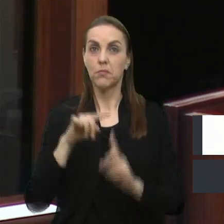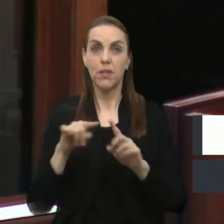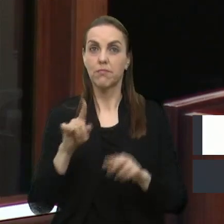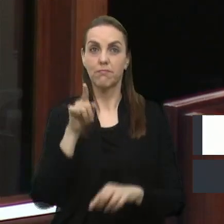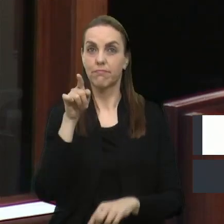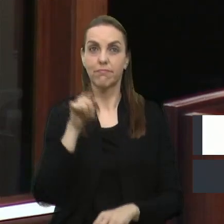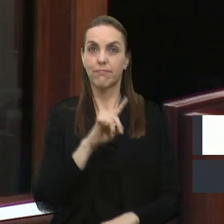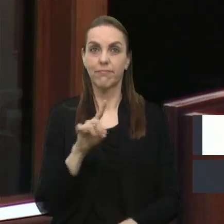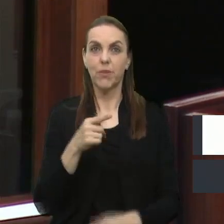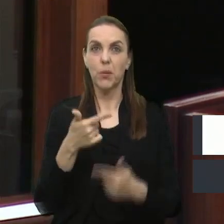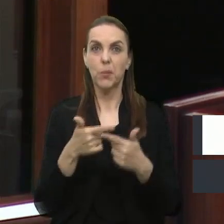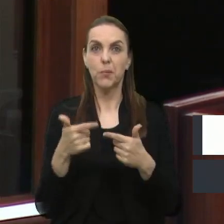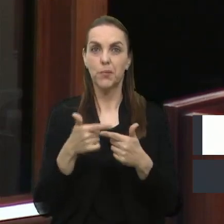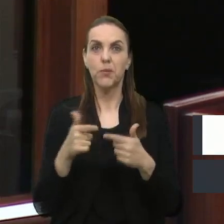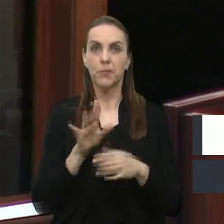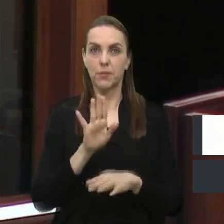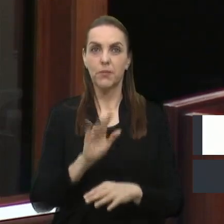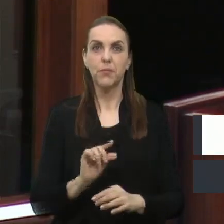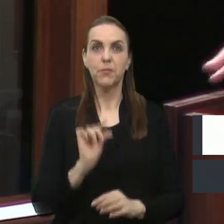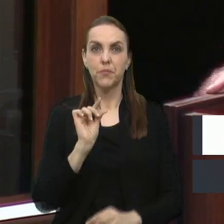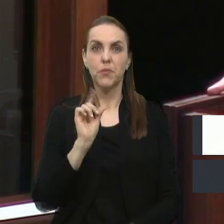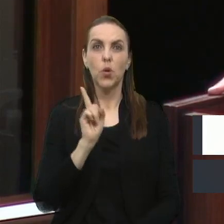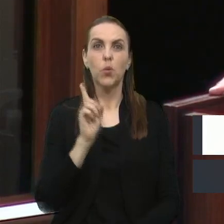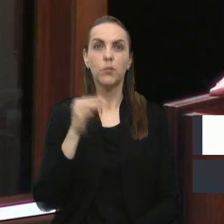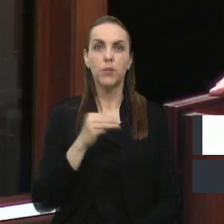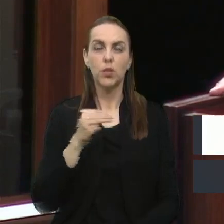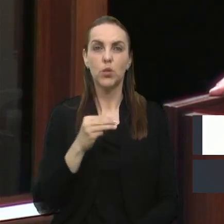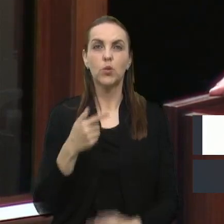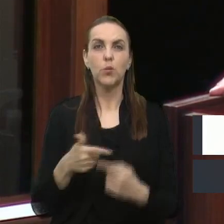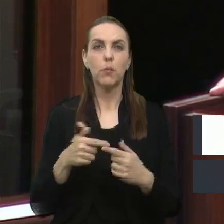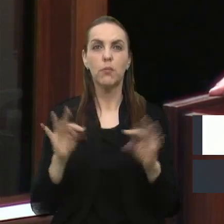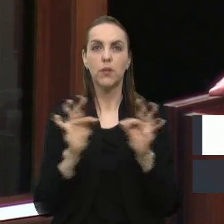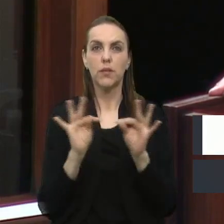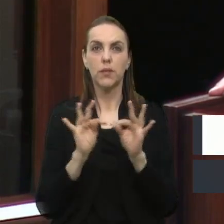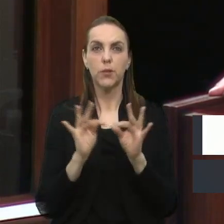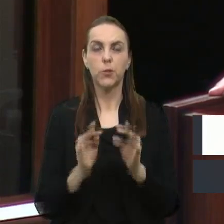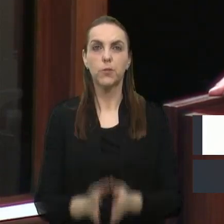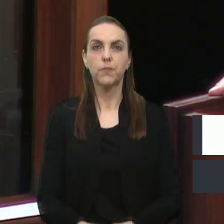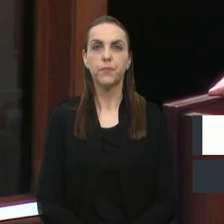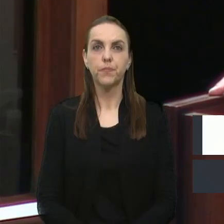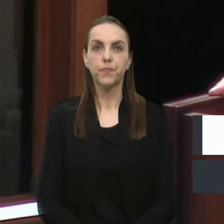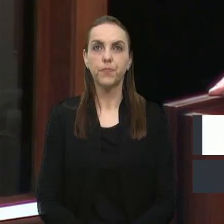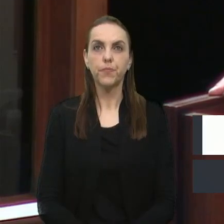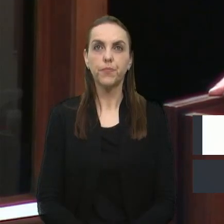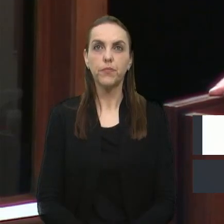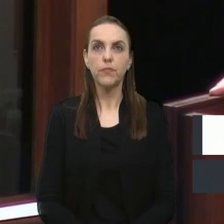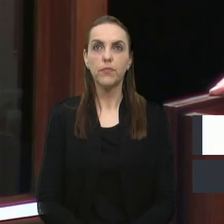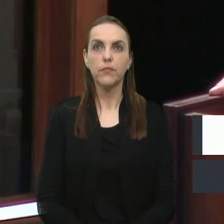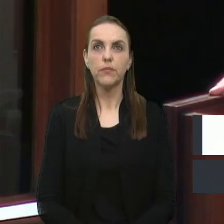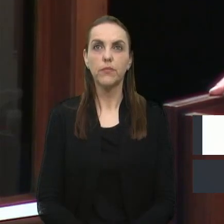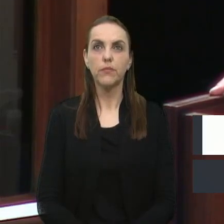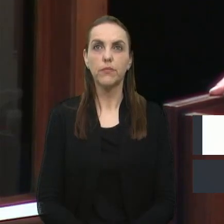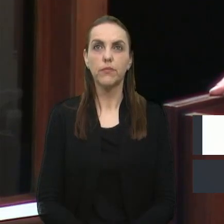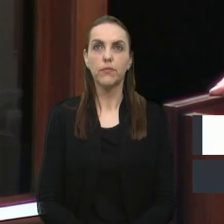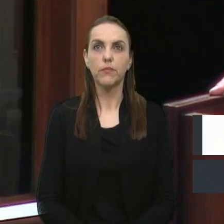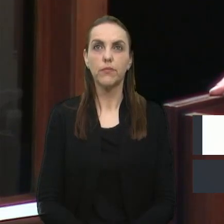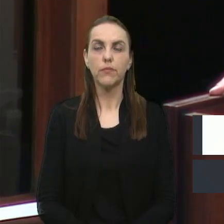O problema está no... Só um minutinho, problema técnico aqui, presidente. Hã?